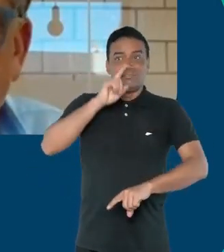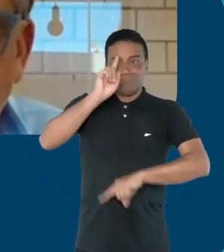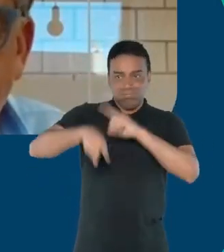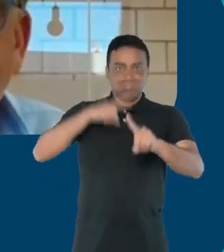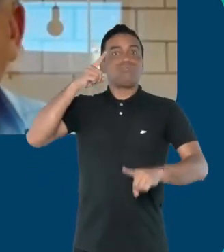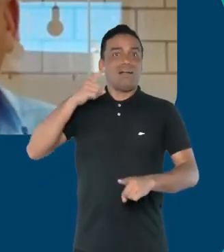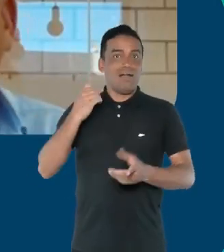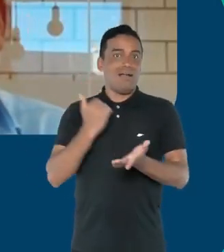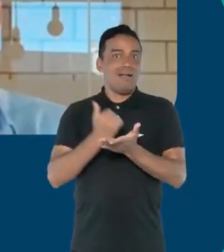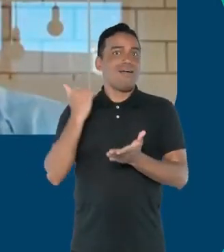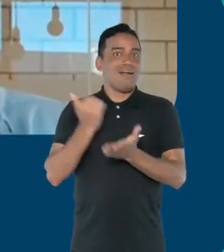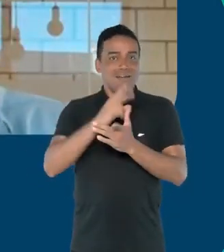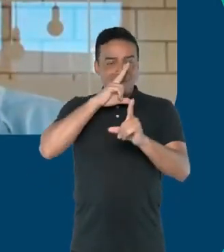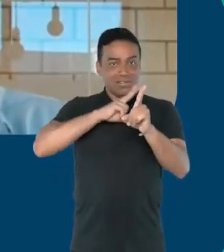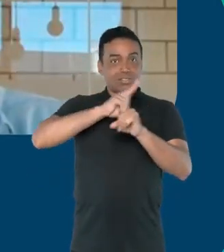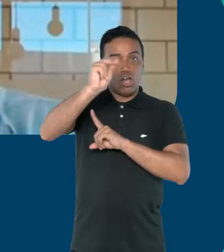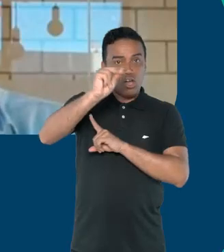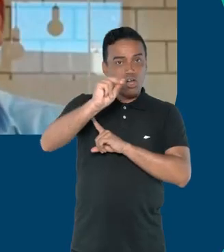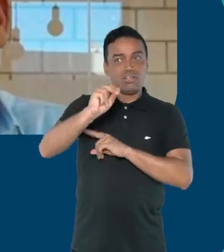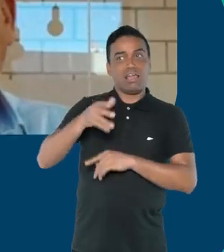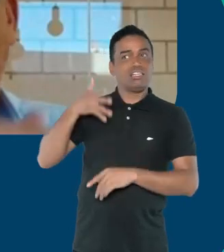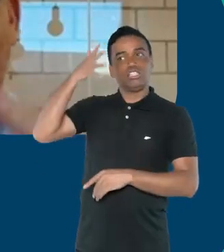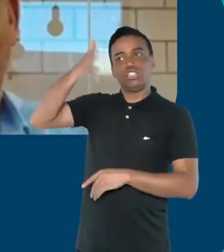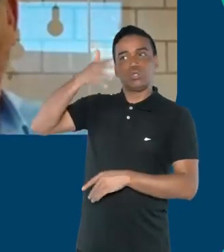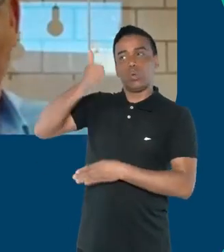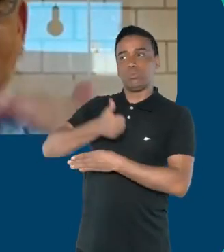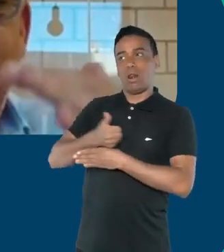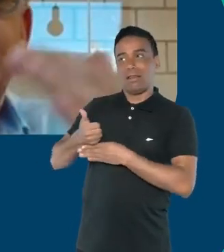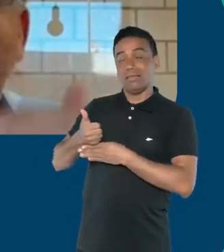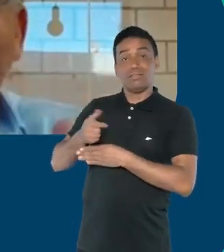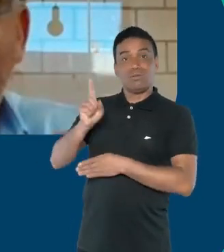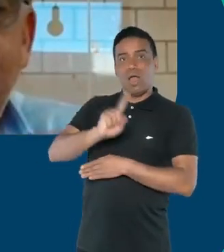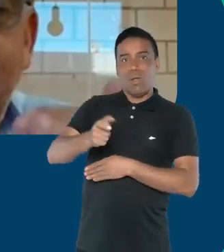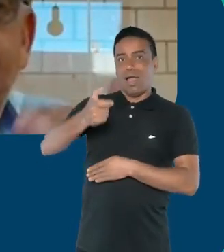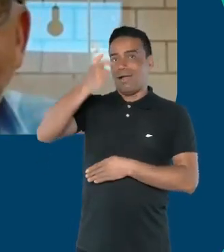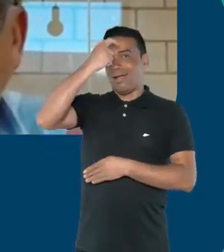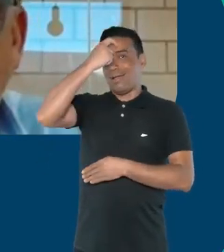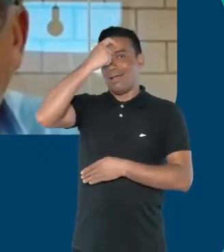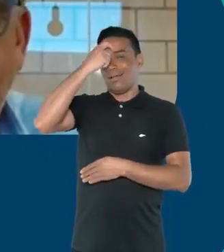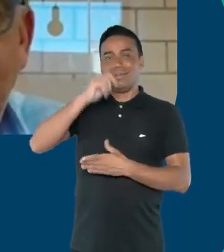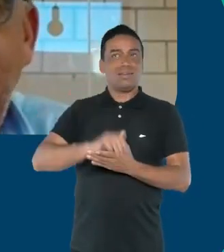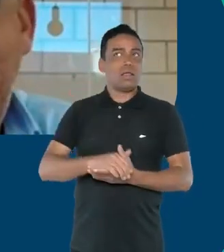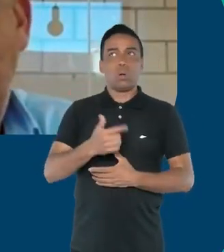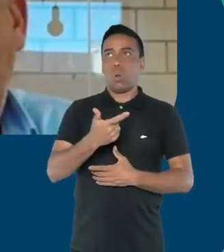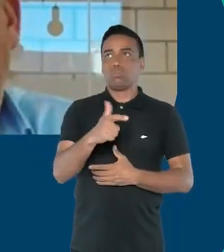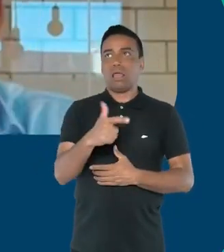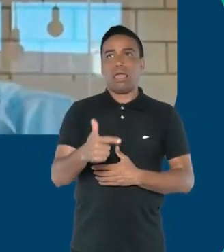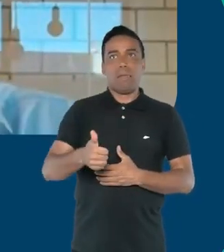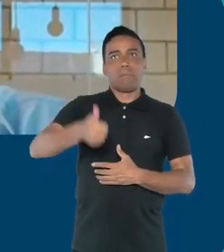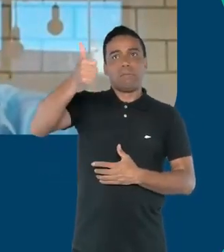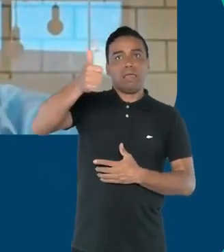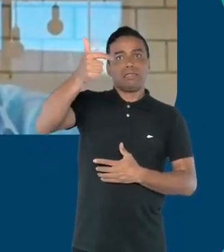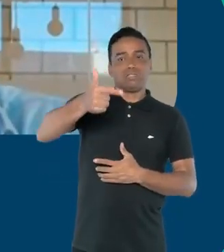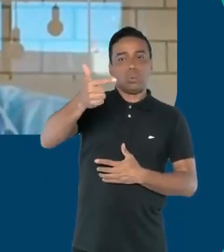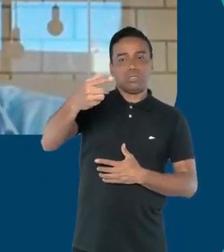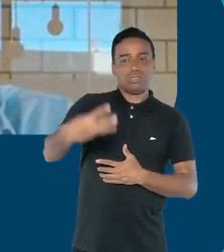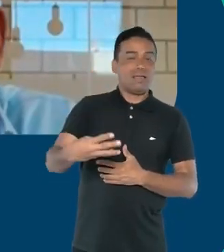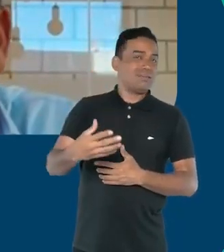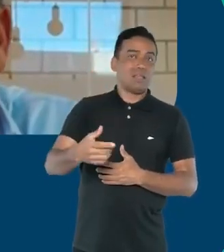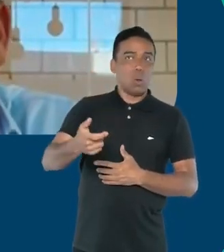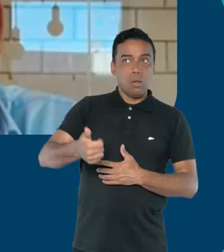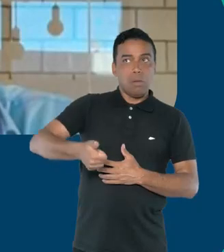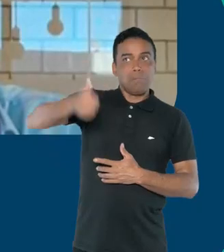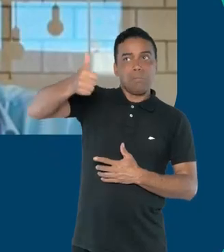discursos moralistas e não à própria razão. Então, não há uma hierarquia, digamos assim, dizendo, não, a razão, a partir